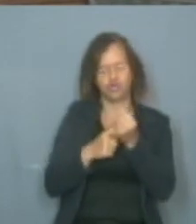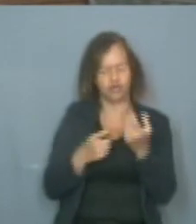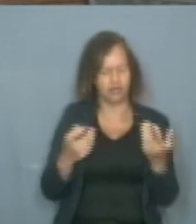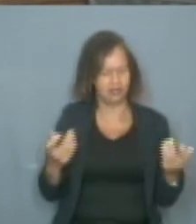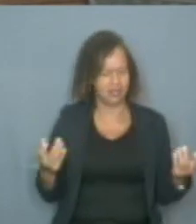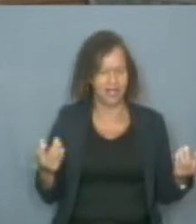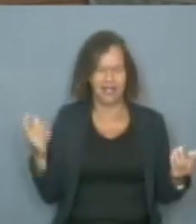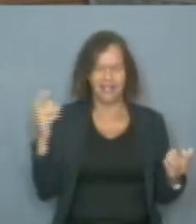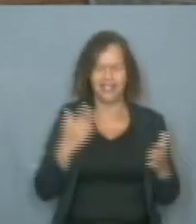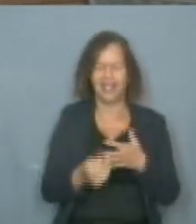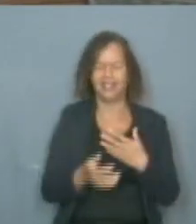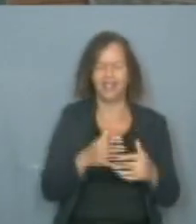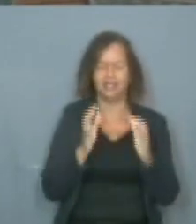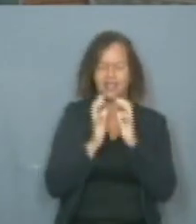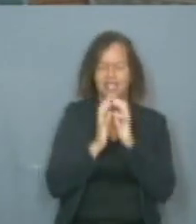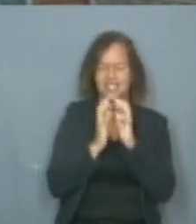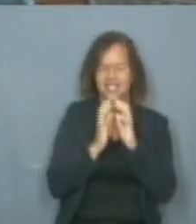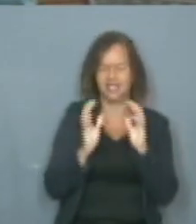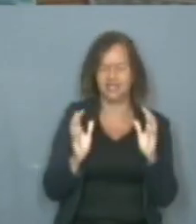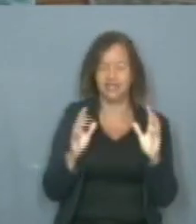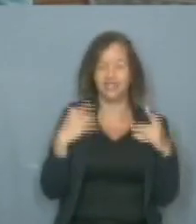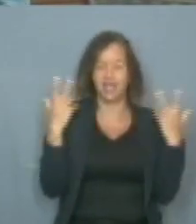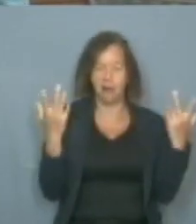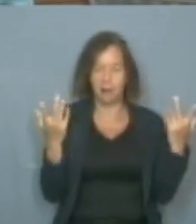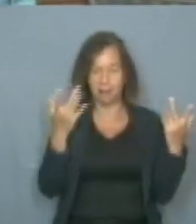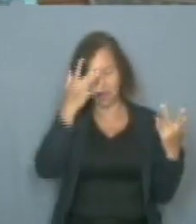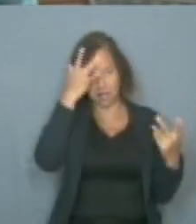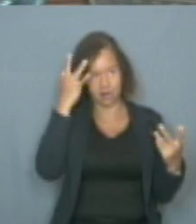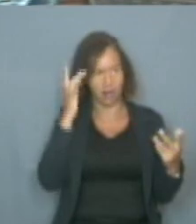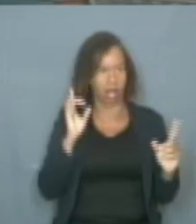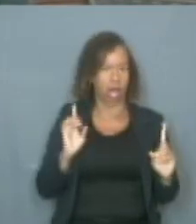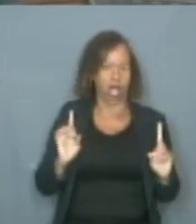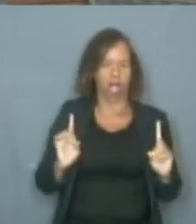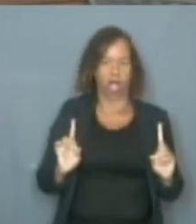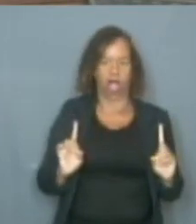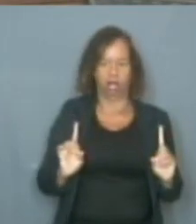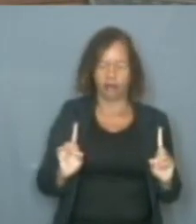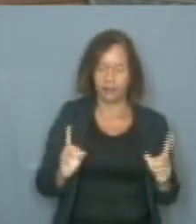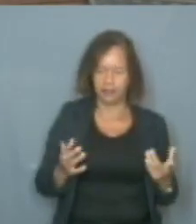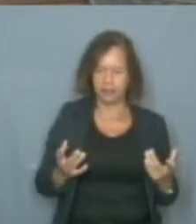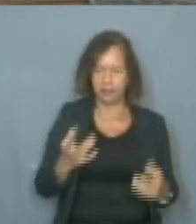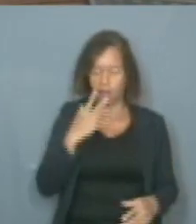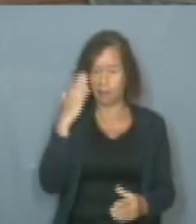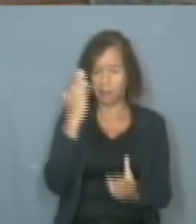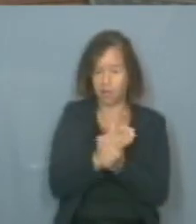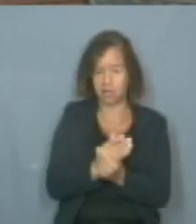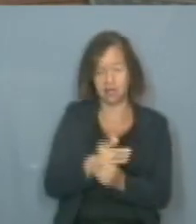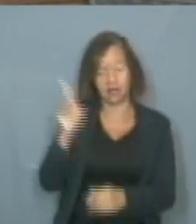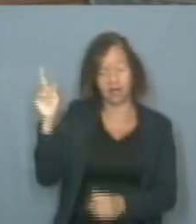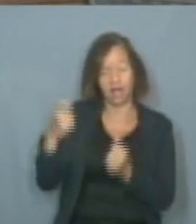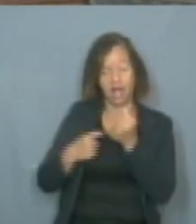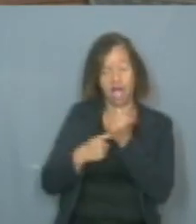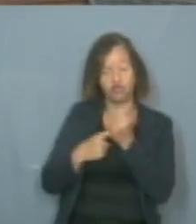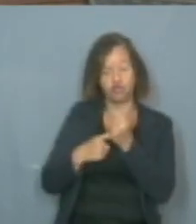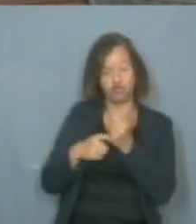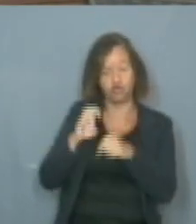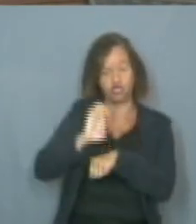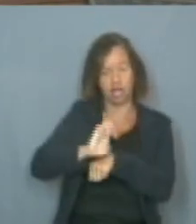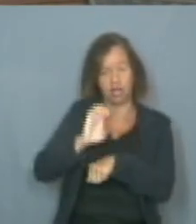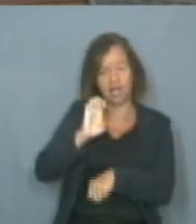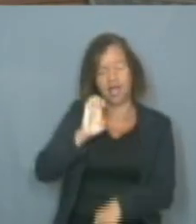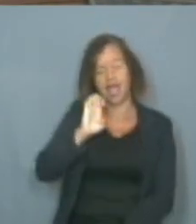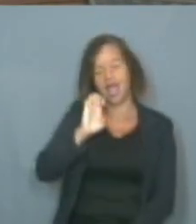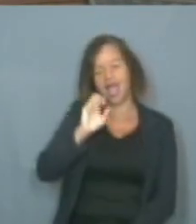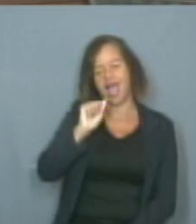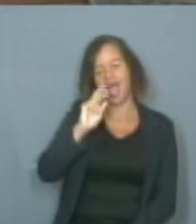nada a ver com Recife, era um título de cidadã, para você ver como que a pessoa quer aparecer. Né? Me colocou processada lá em Aracaju, querendo que eu